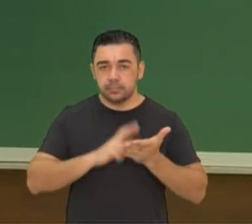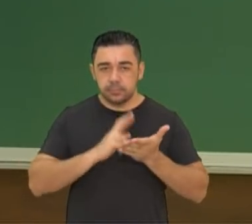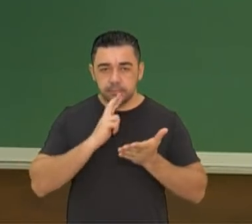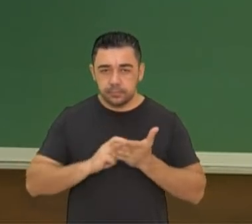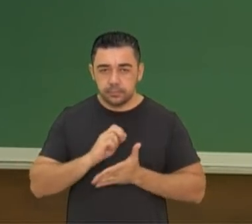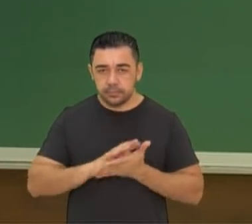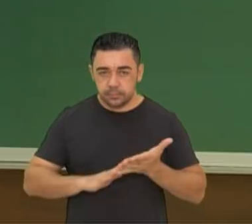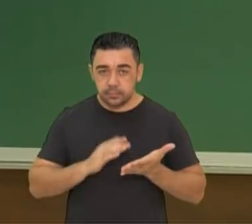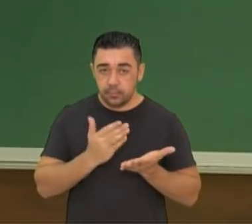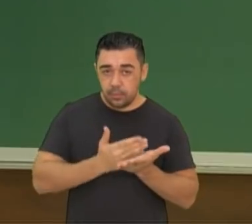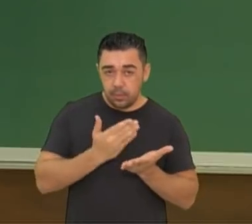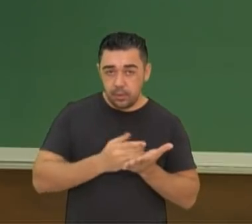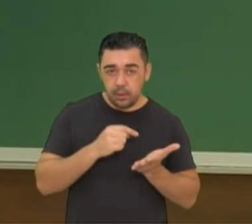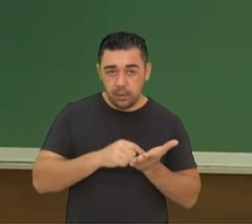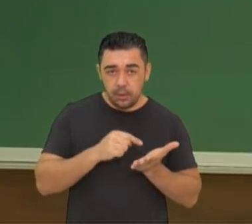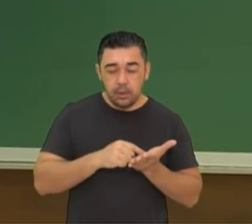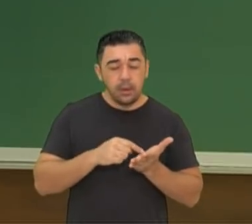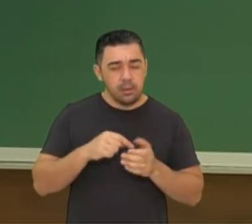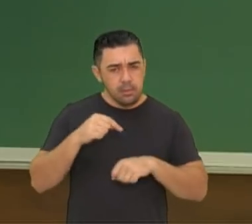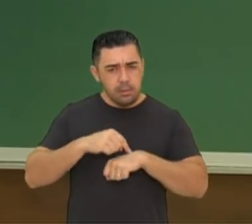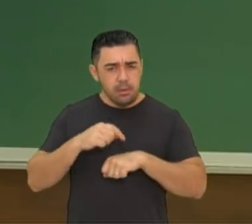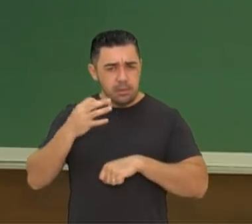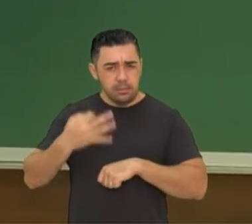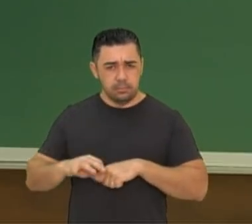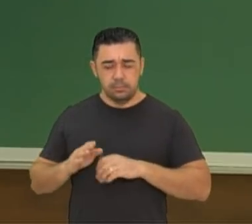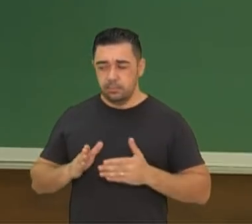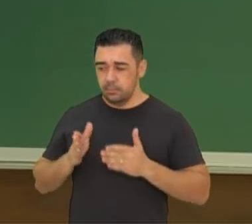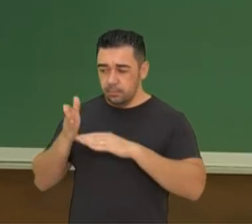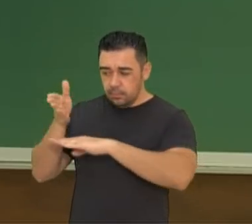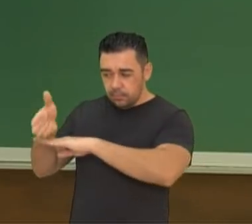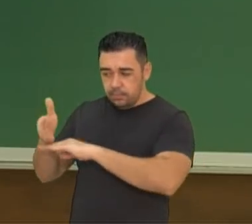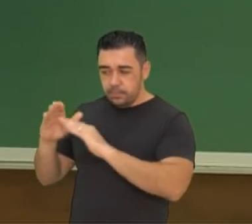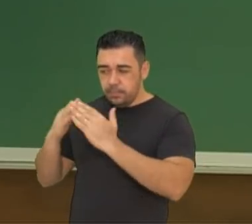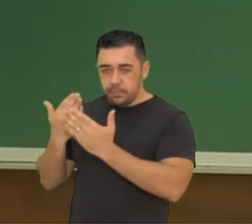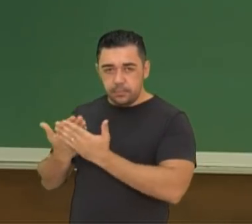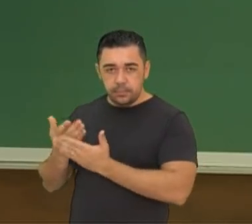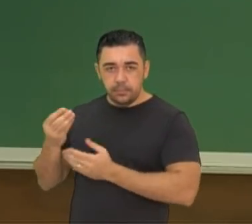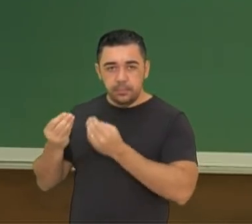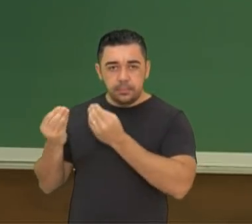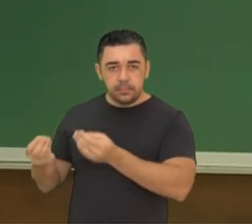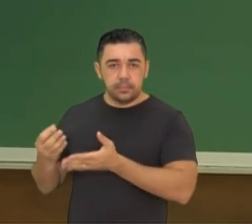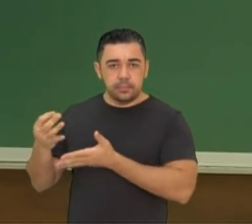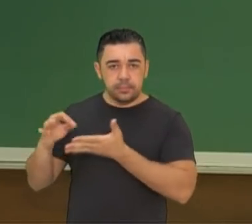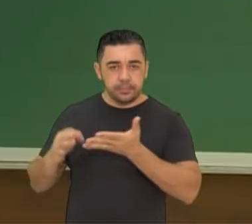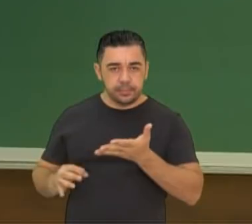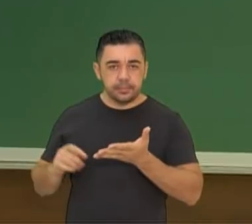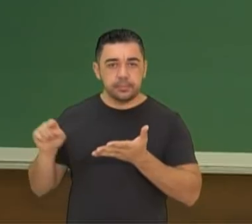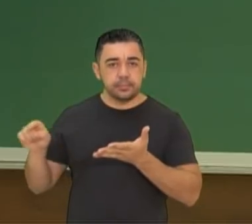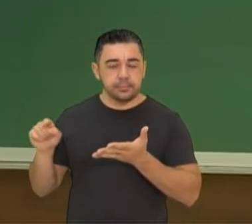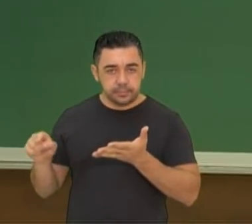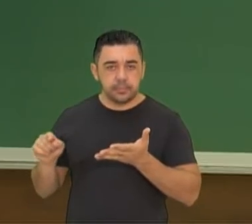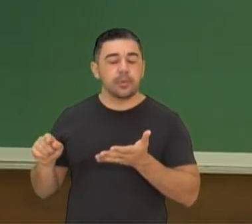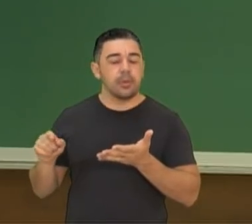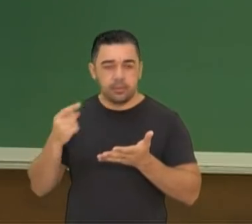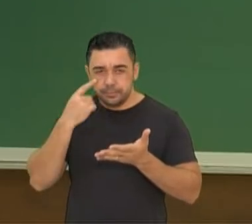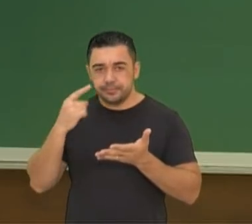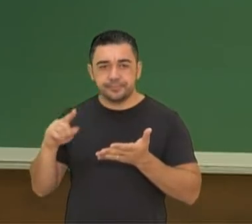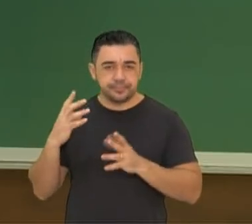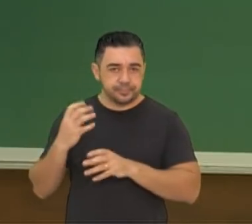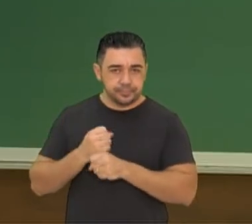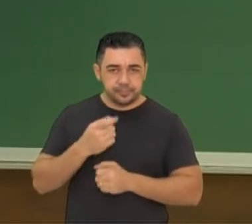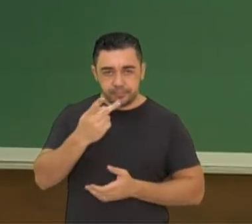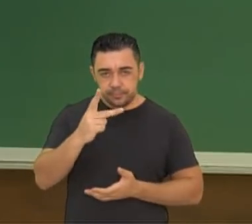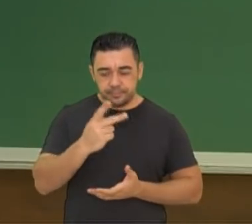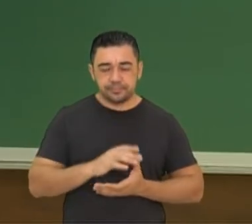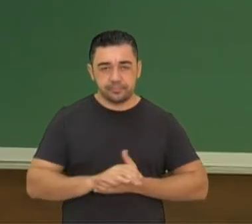no seu caderno e de tempos em tempos você leva lá na escola, de acordo com o dia certo que a escola abre, para entregar a atividade lá e fazer a verificação, tá